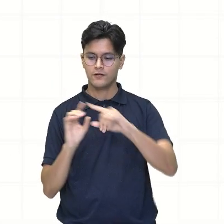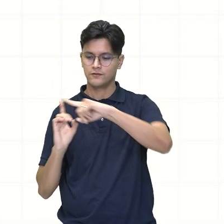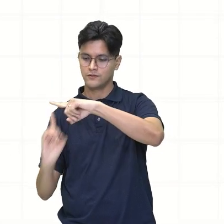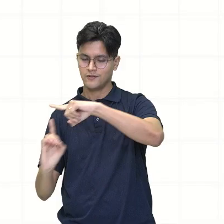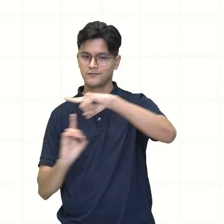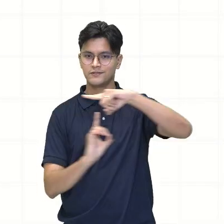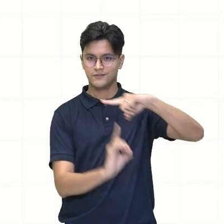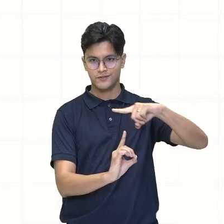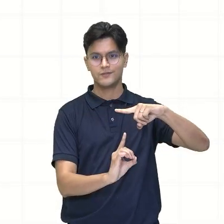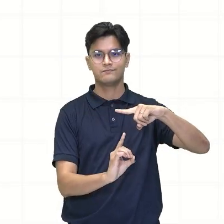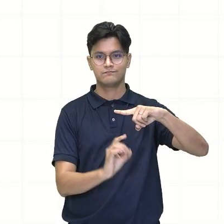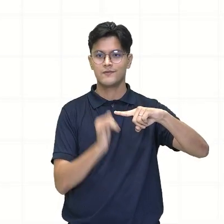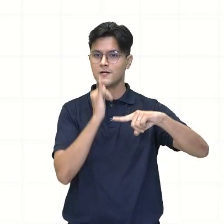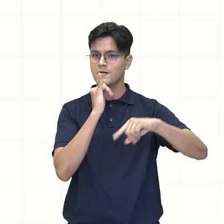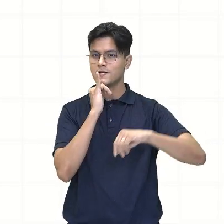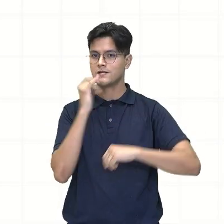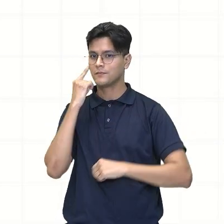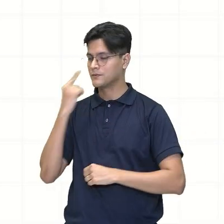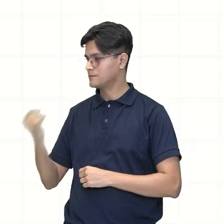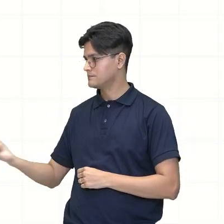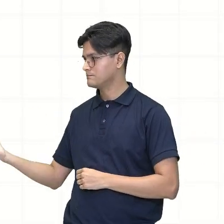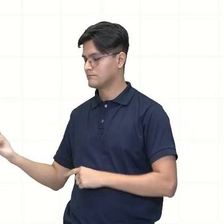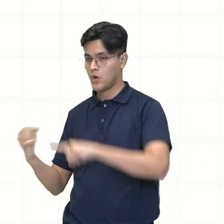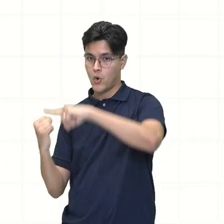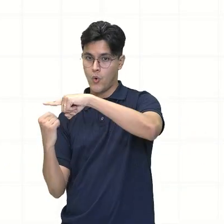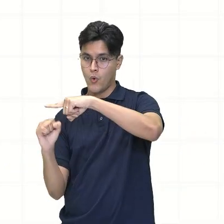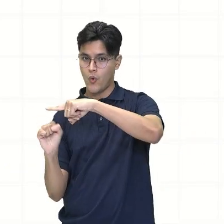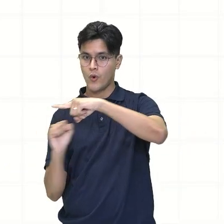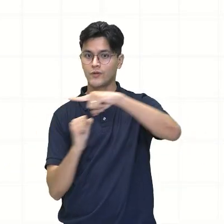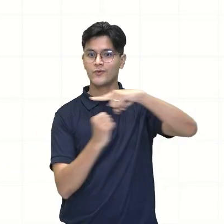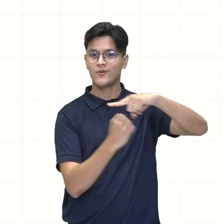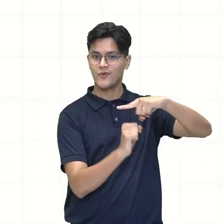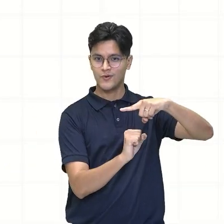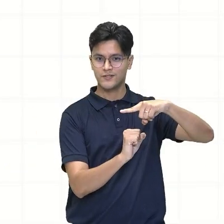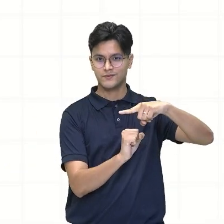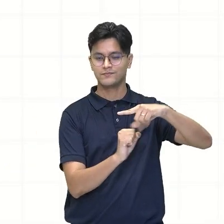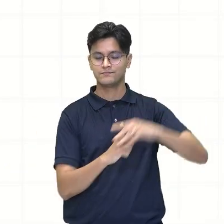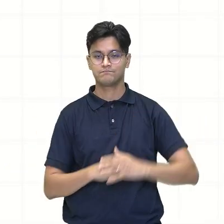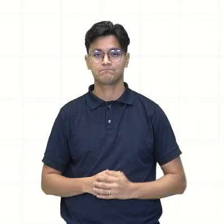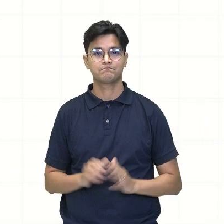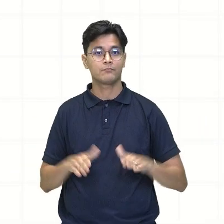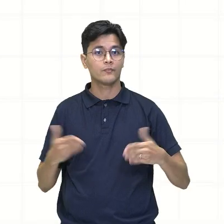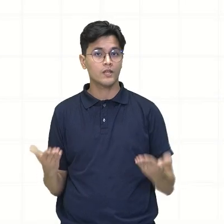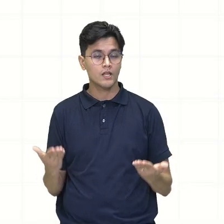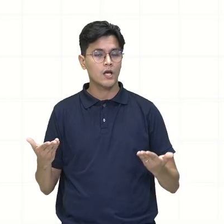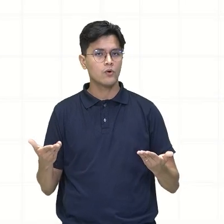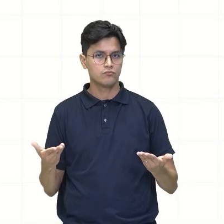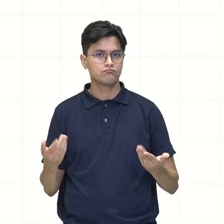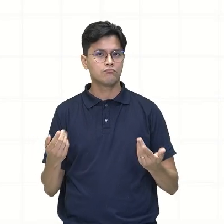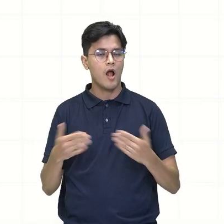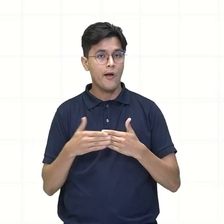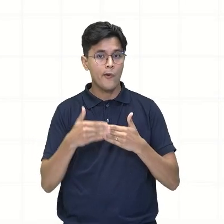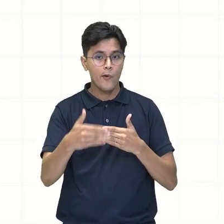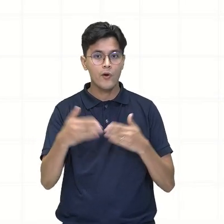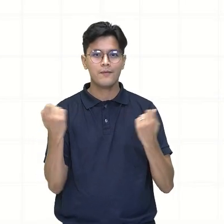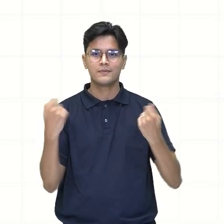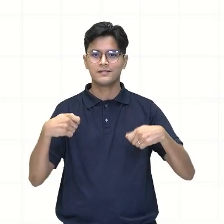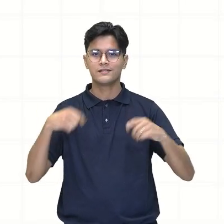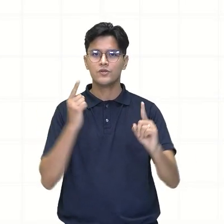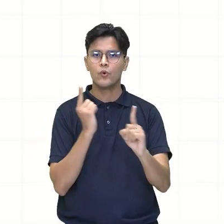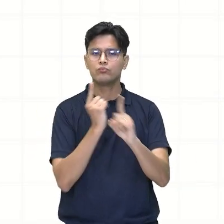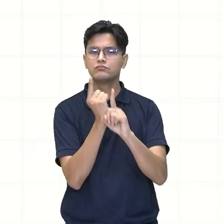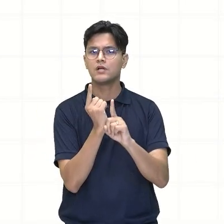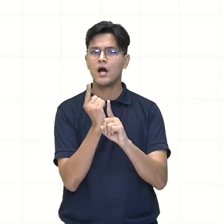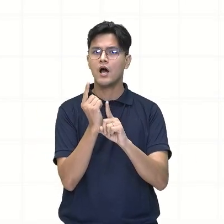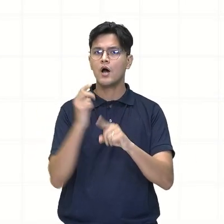novo denominador dessas 2 frações. Então, agora, eu preciso encontrar qual número eu vou colocar aqui em cima,